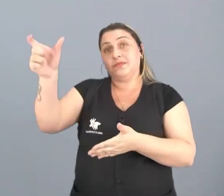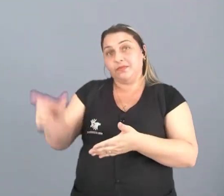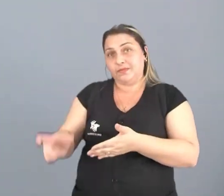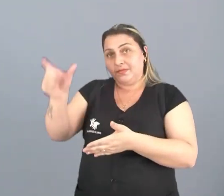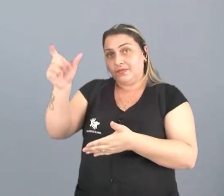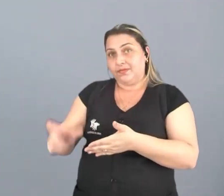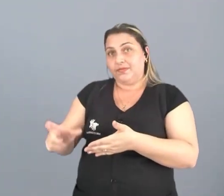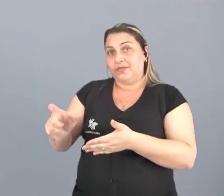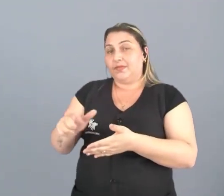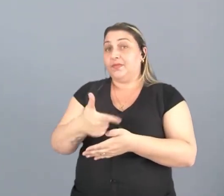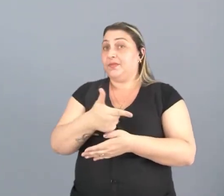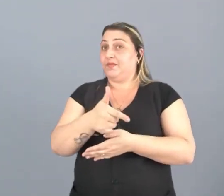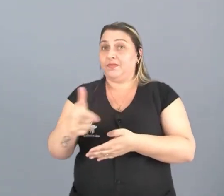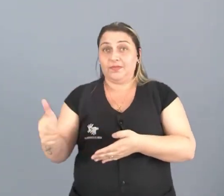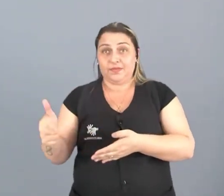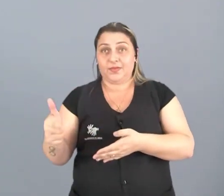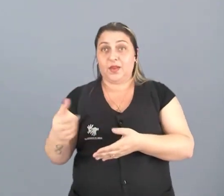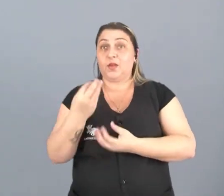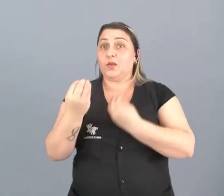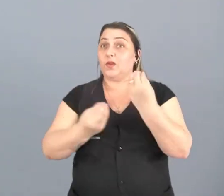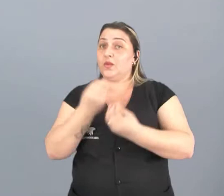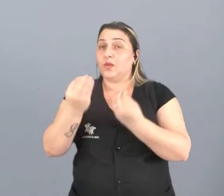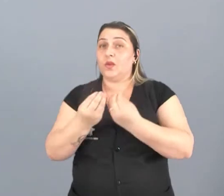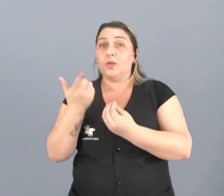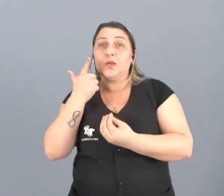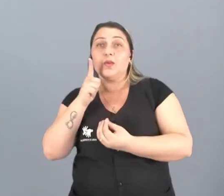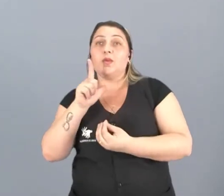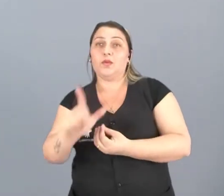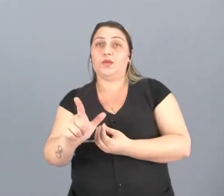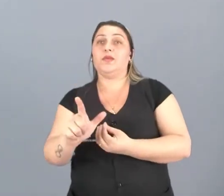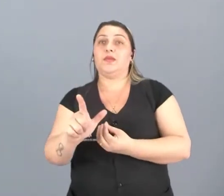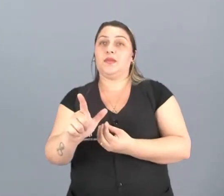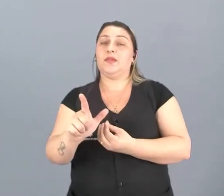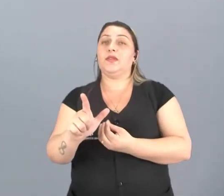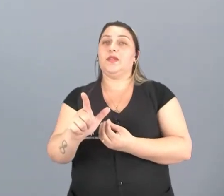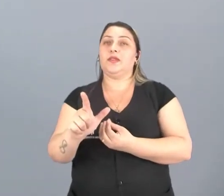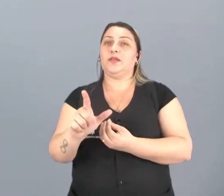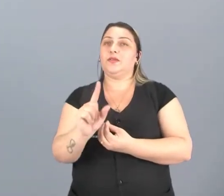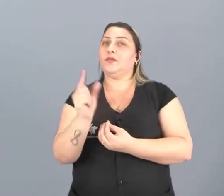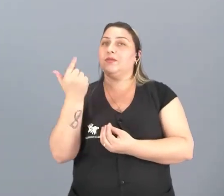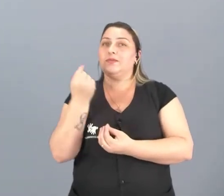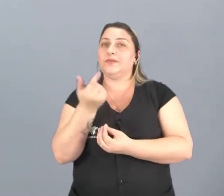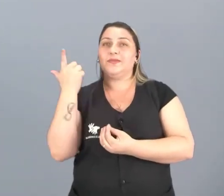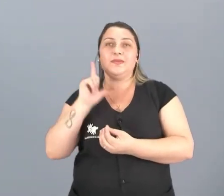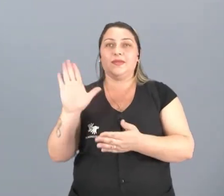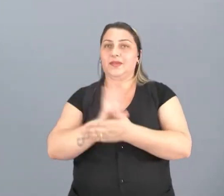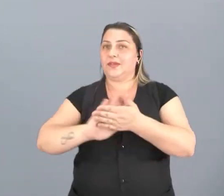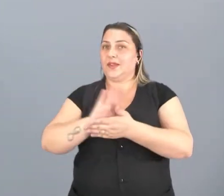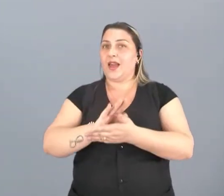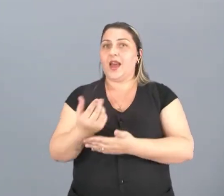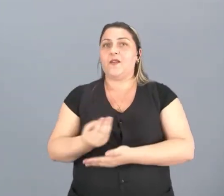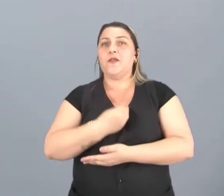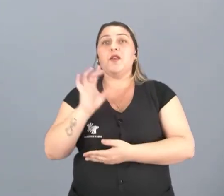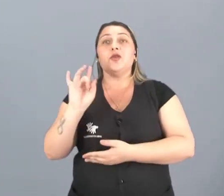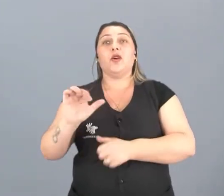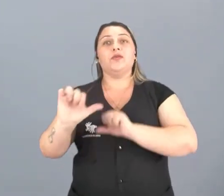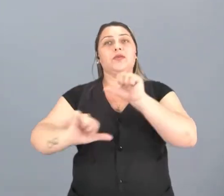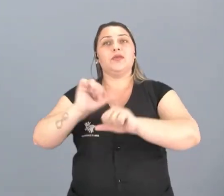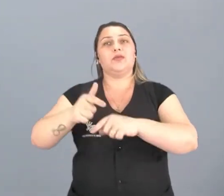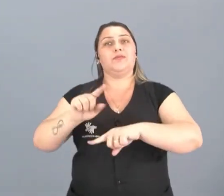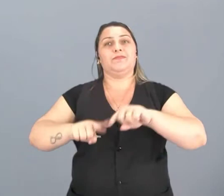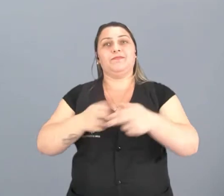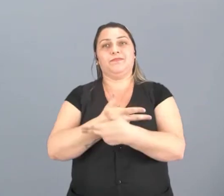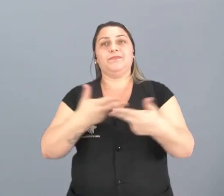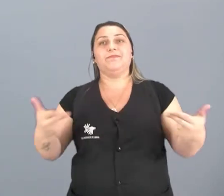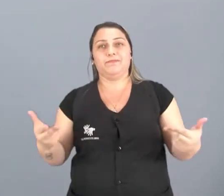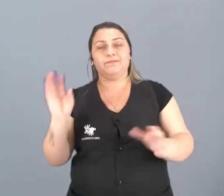eles sequer têm, né, como se sustentar e sustentar suas famílias, não ganham dinheiro, então eles viviam do escambo, eles trocavam um produto pelo